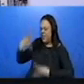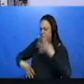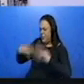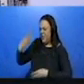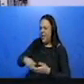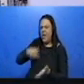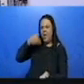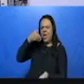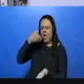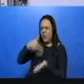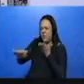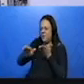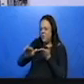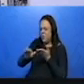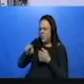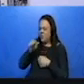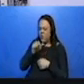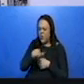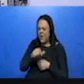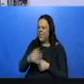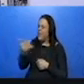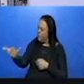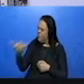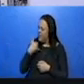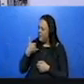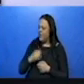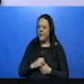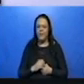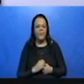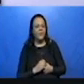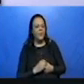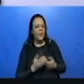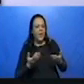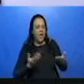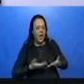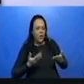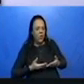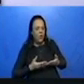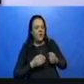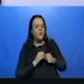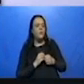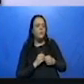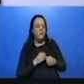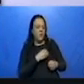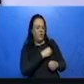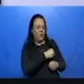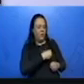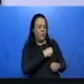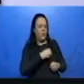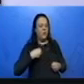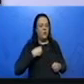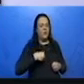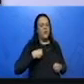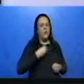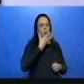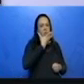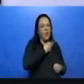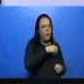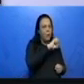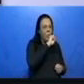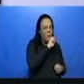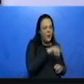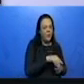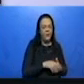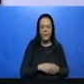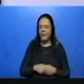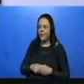Agora, eu vou examinar o seu pai. Lembra que o pai estava doente? Então, o doutor veio vê-lo. Por acaso, você está